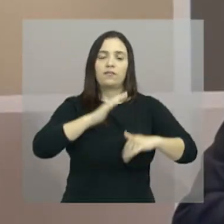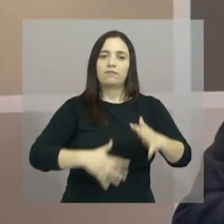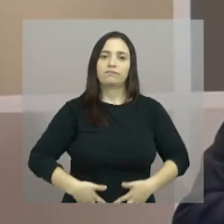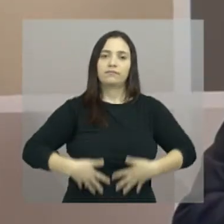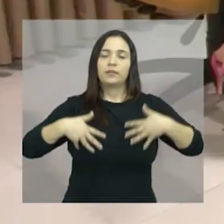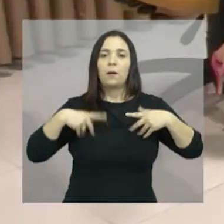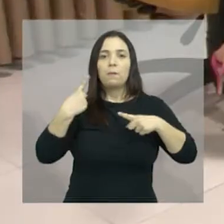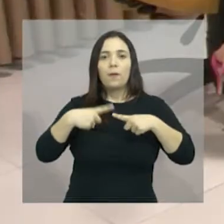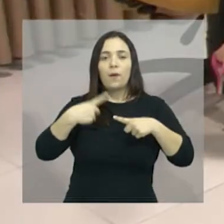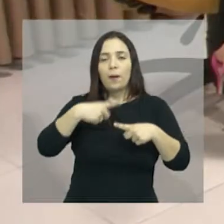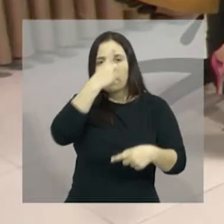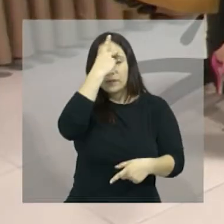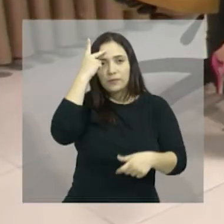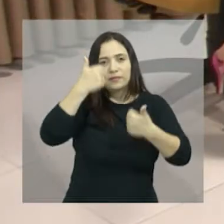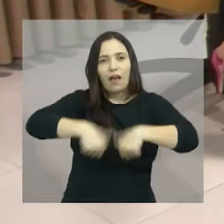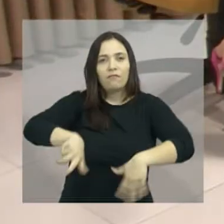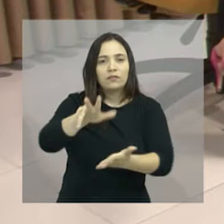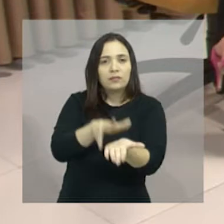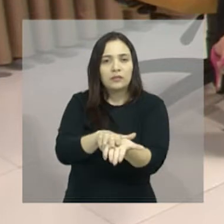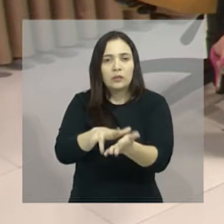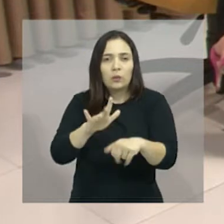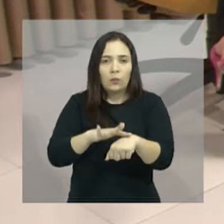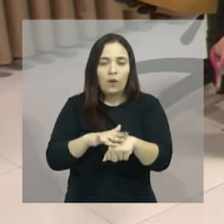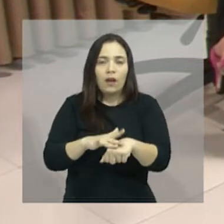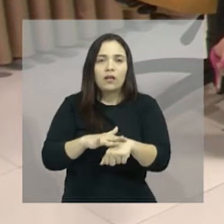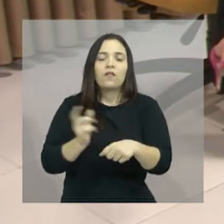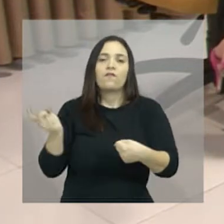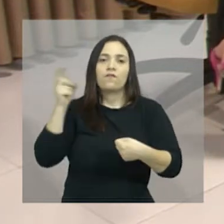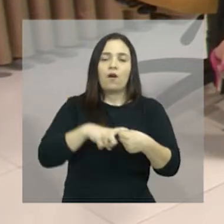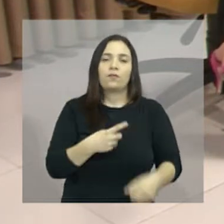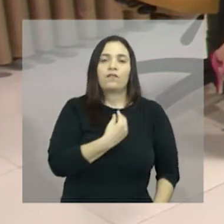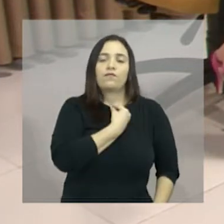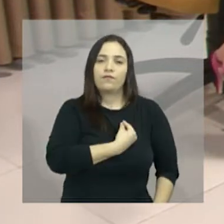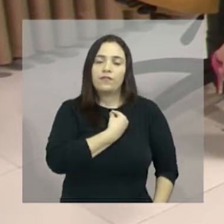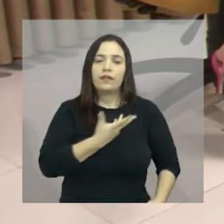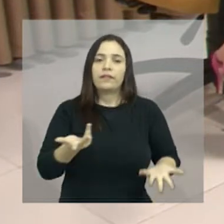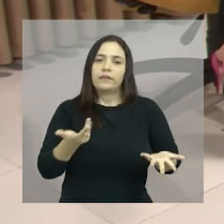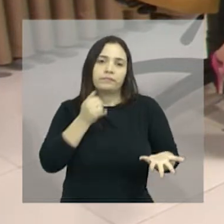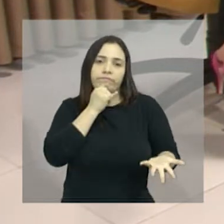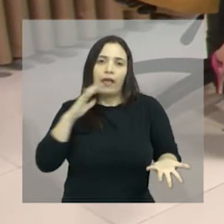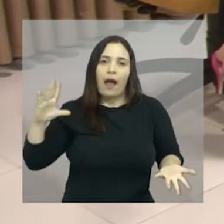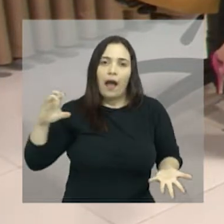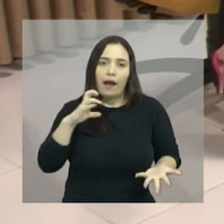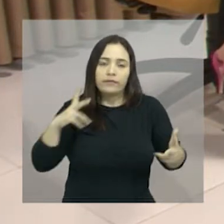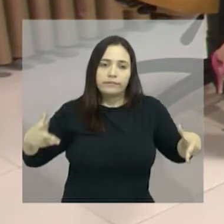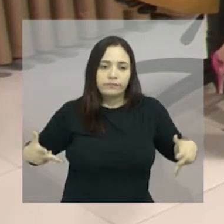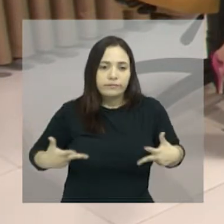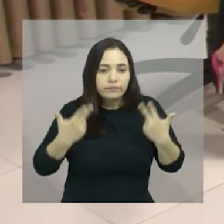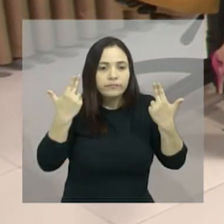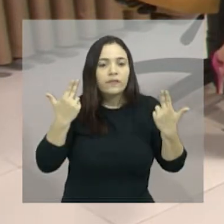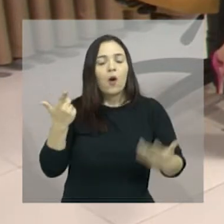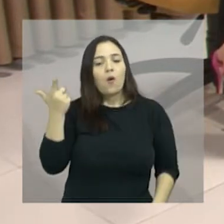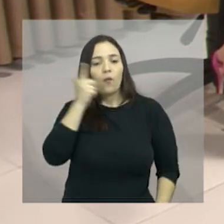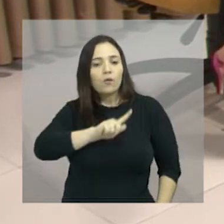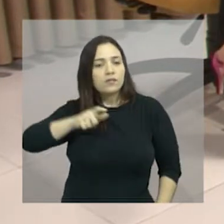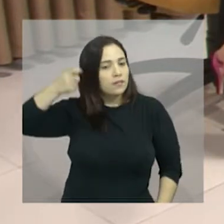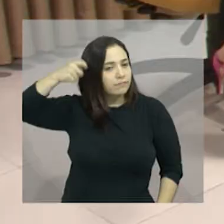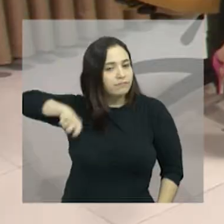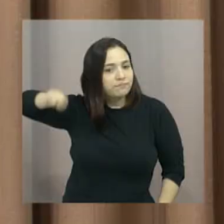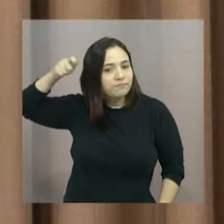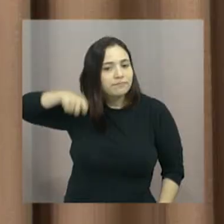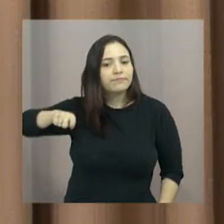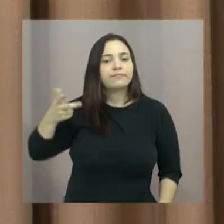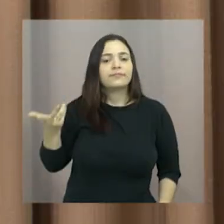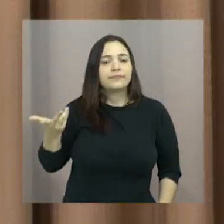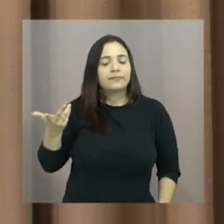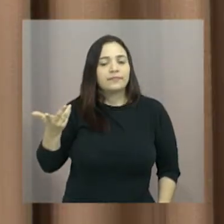pessoas retomassem as suas vidas, né? Seja ela uma mulher mastectomizada, que teve a oportunidade de pentear o cabelo e voltou a sorrir, né? E